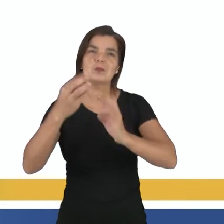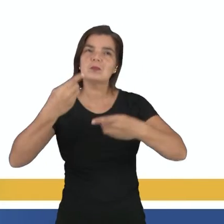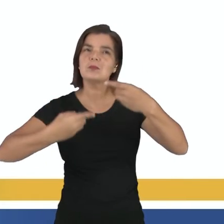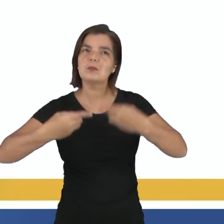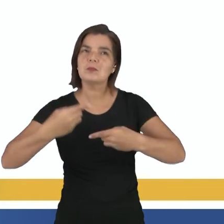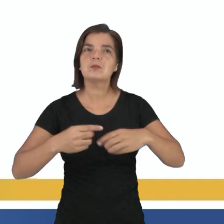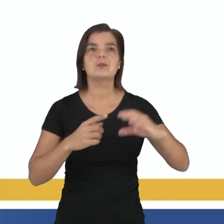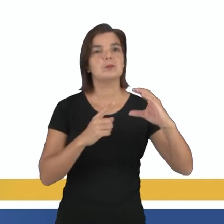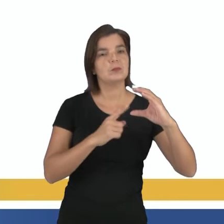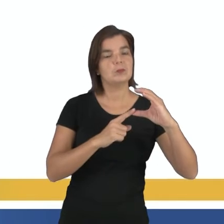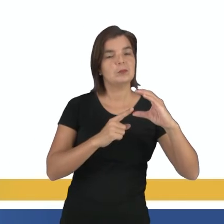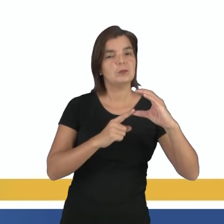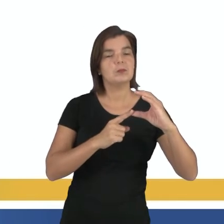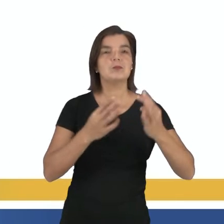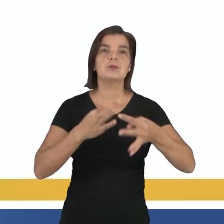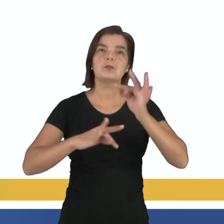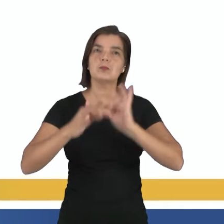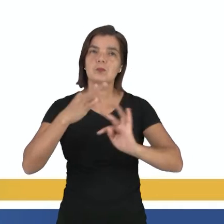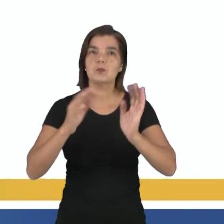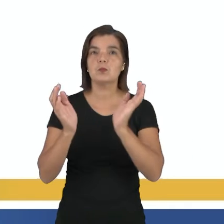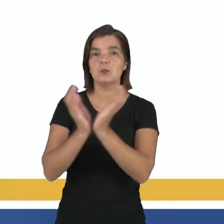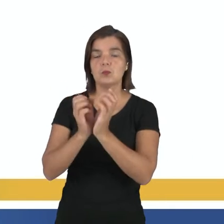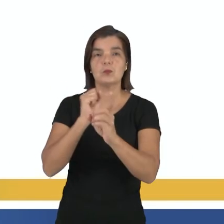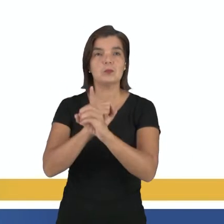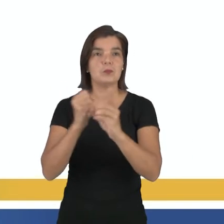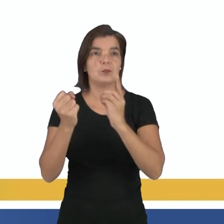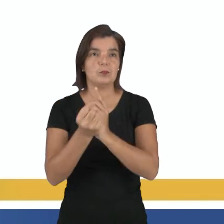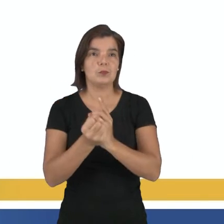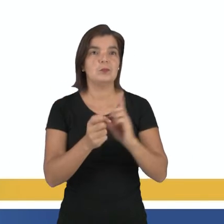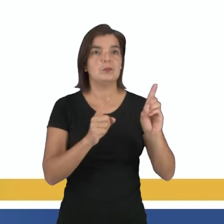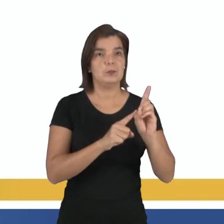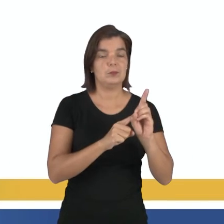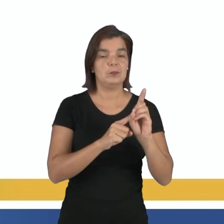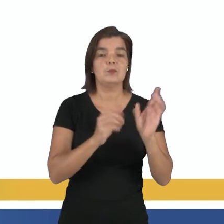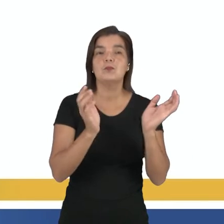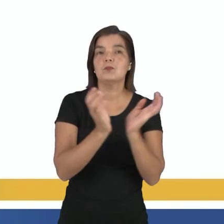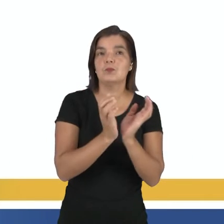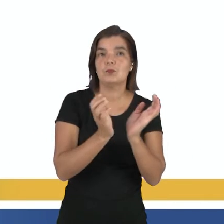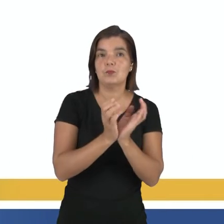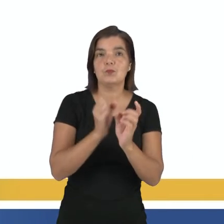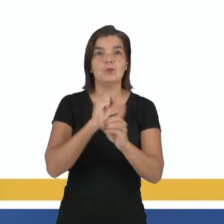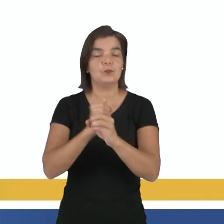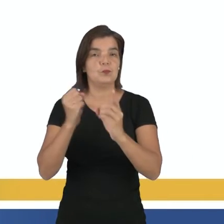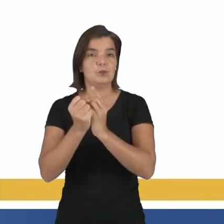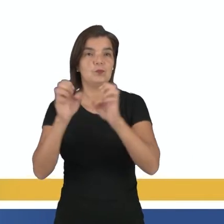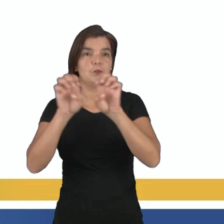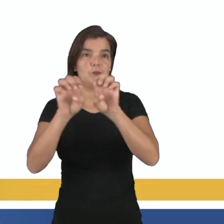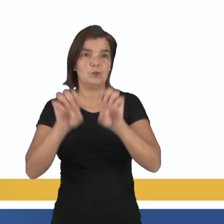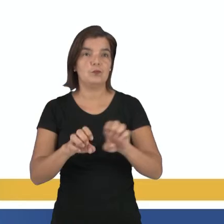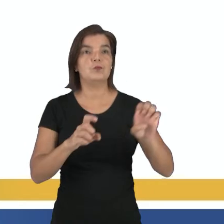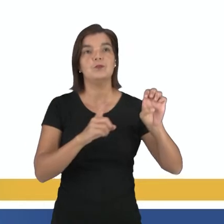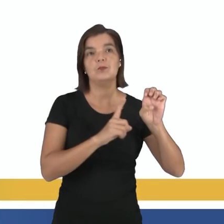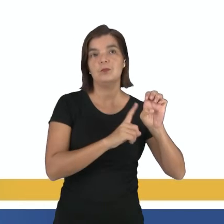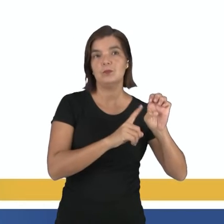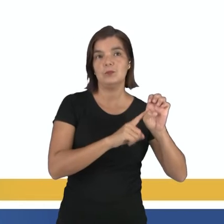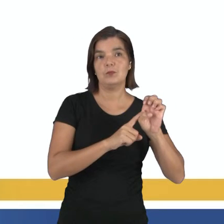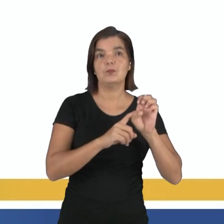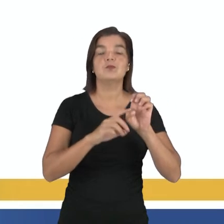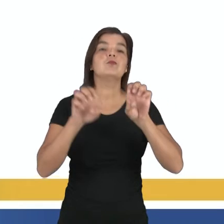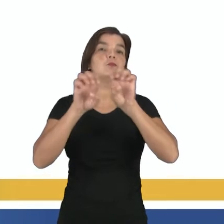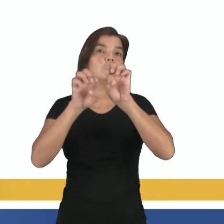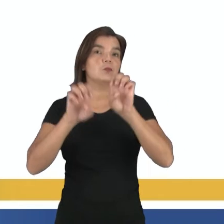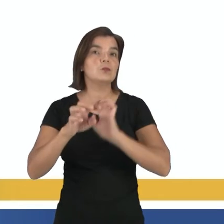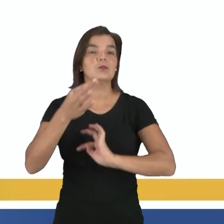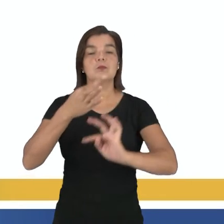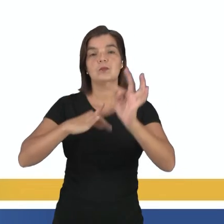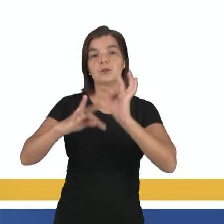C. Tecnológica, conjuntural e social? D. Conjuntural, social e estrutural? Ou é estrutural, tecnológica e política?